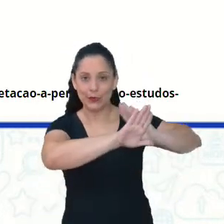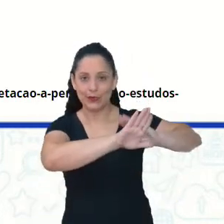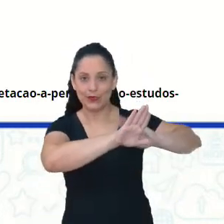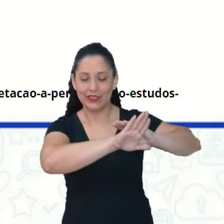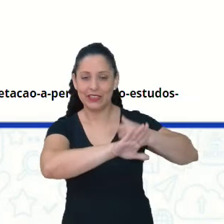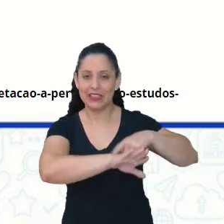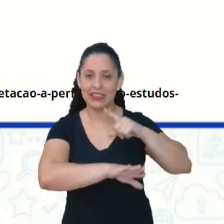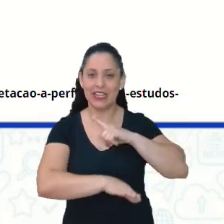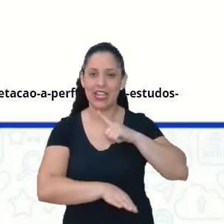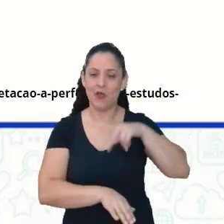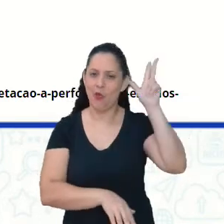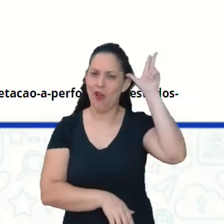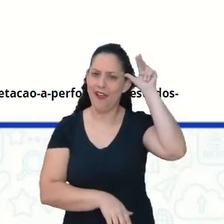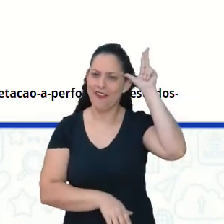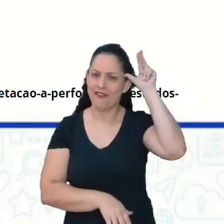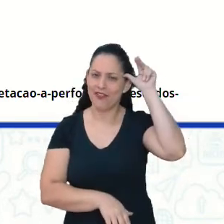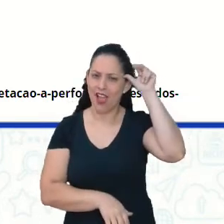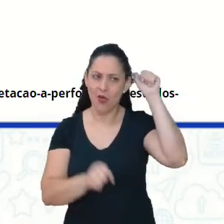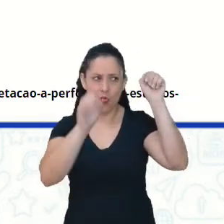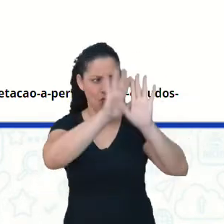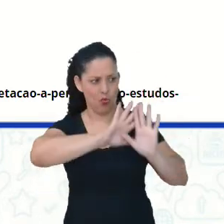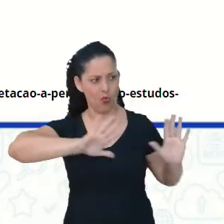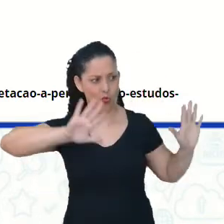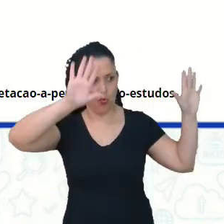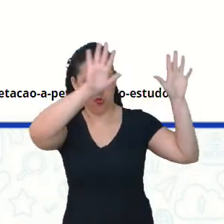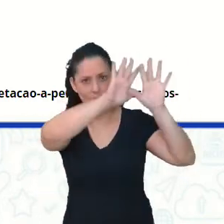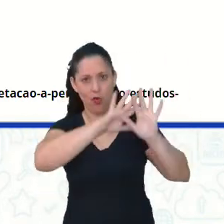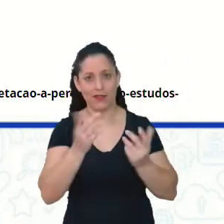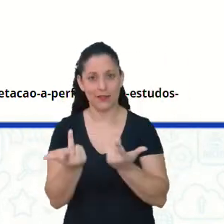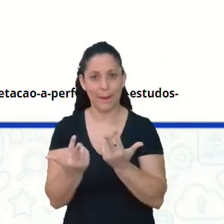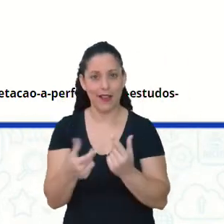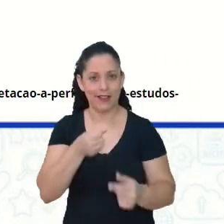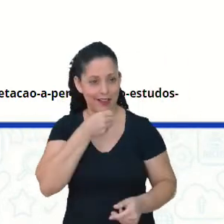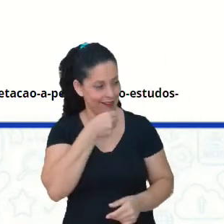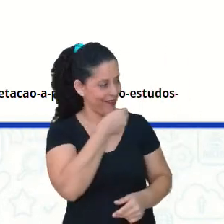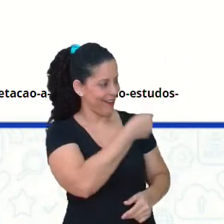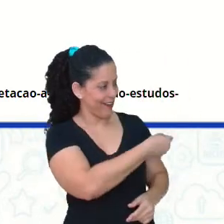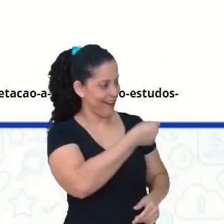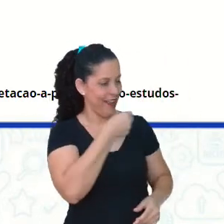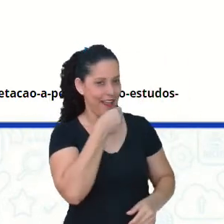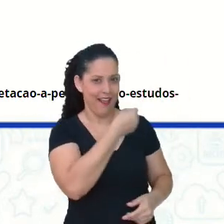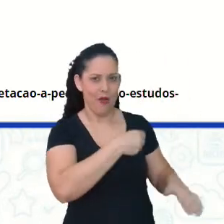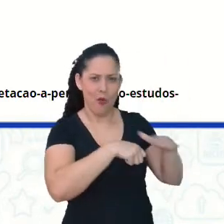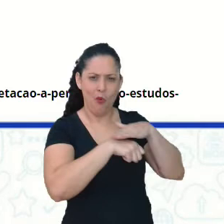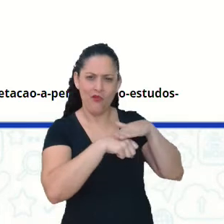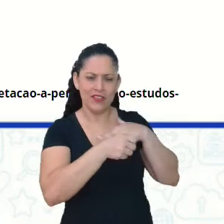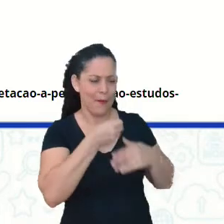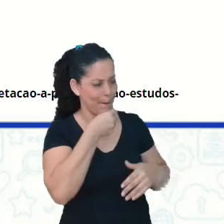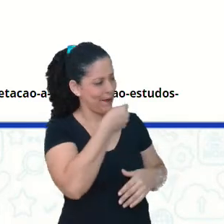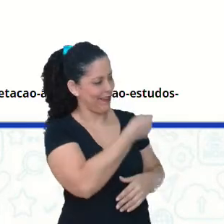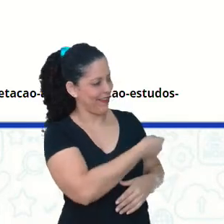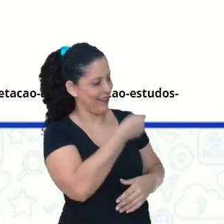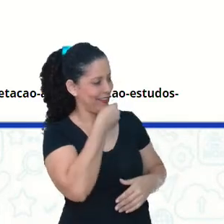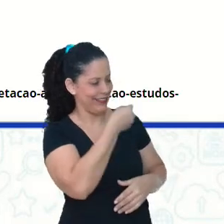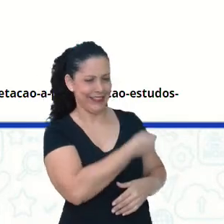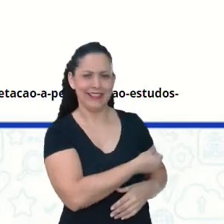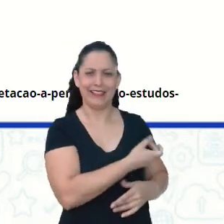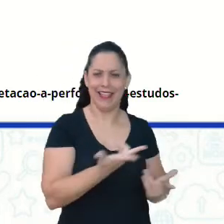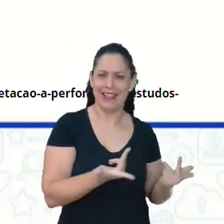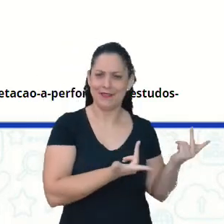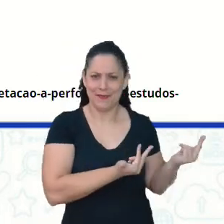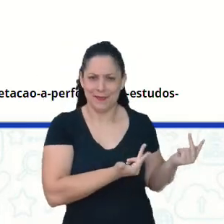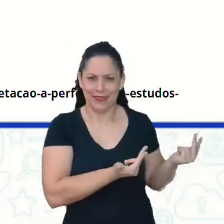coisa muito diferente, Como né? se ela estivesse entrevistando esse animal. Isso, parece que ela está... Exatamente, né? O que